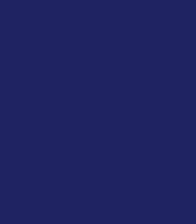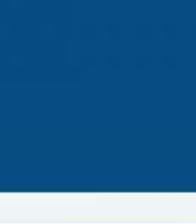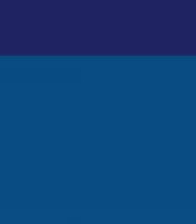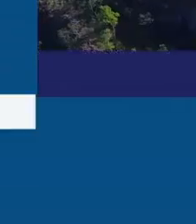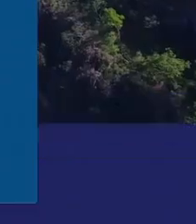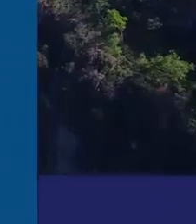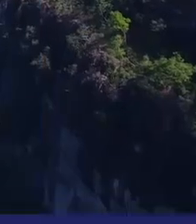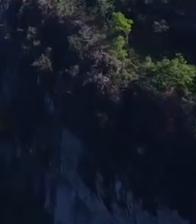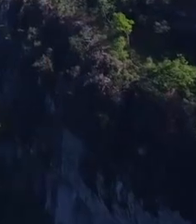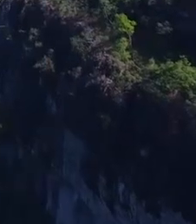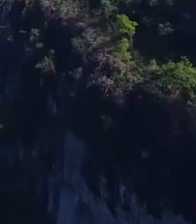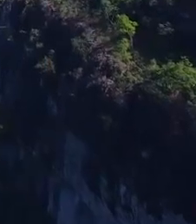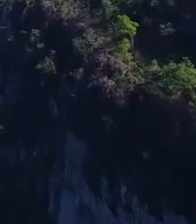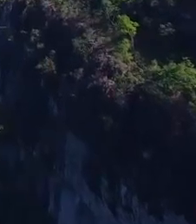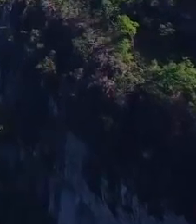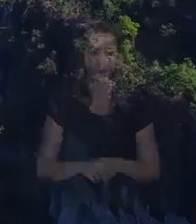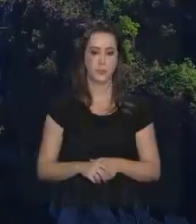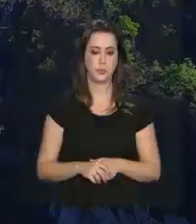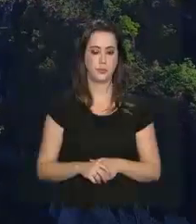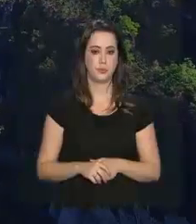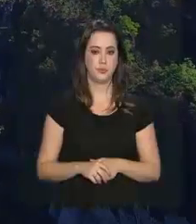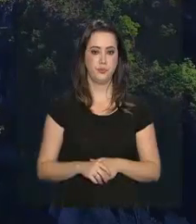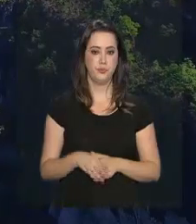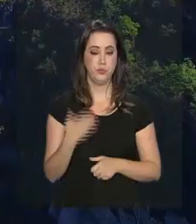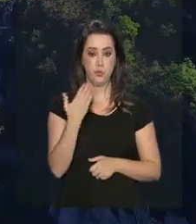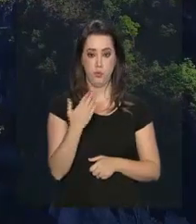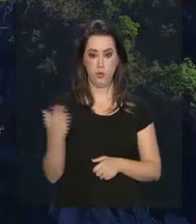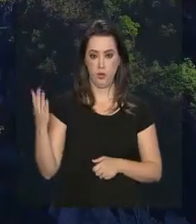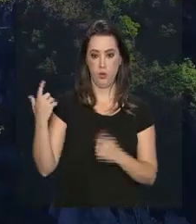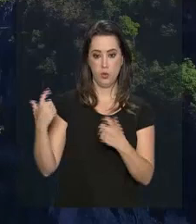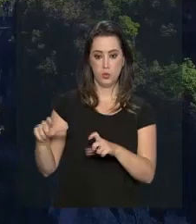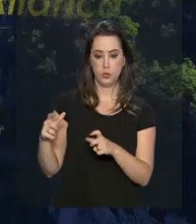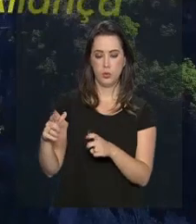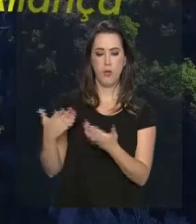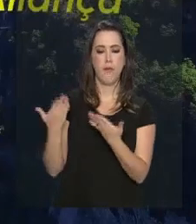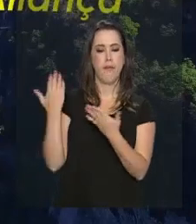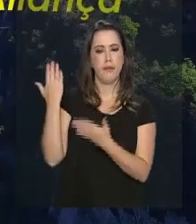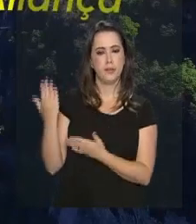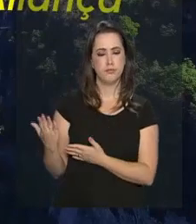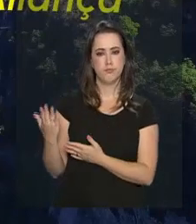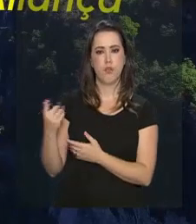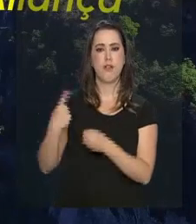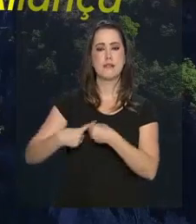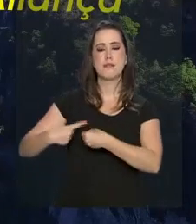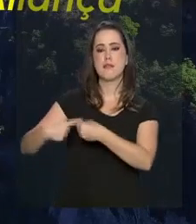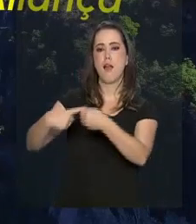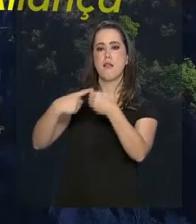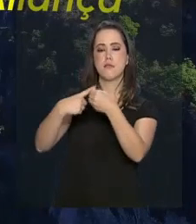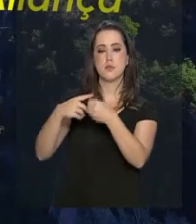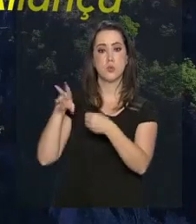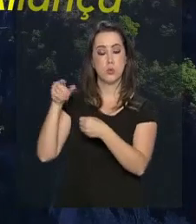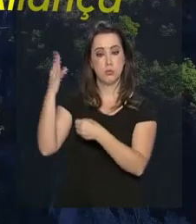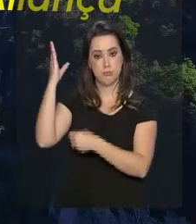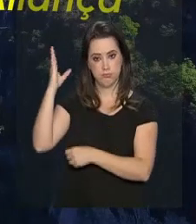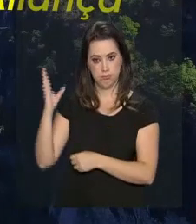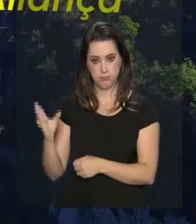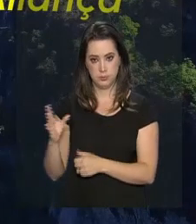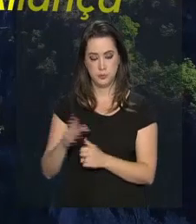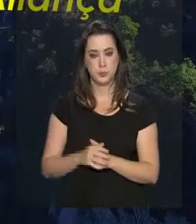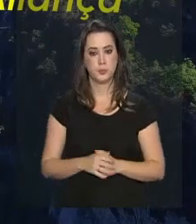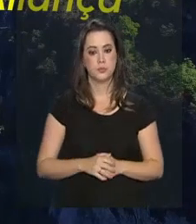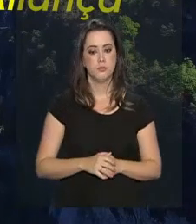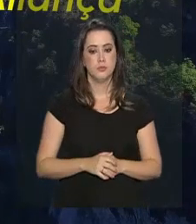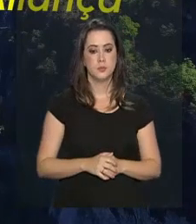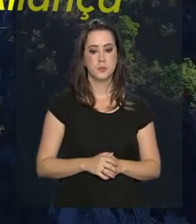o parque nacional da chapada dos veadeiros localizado entre os municípios de alto paraíso de goiás